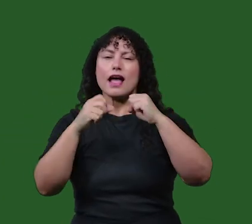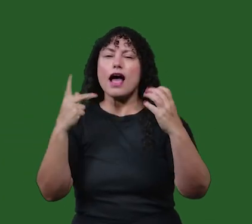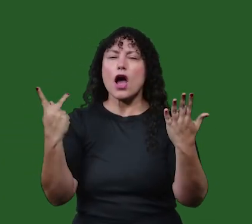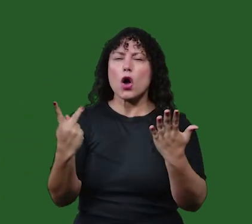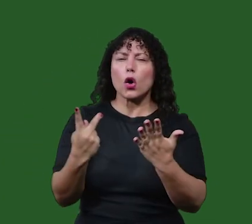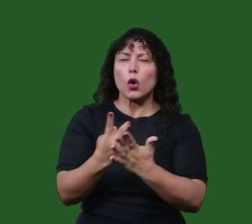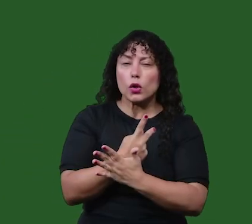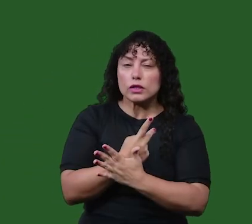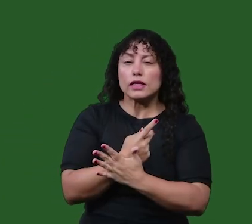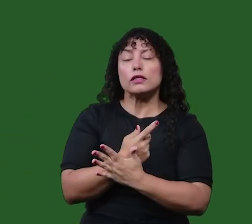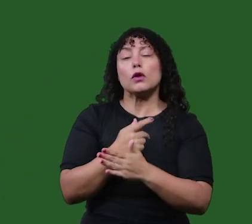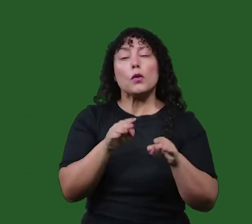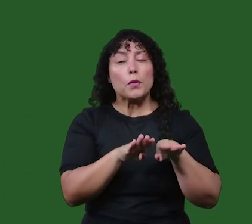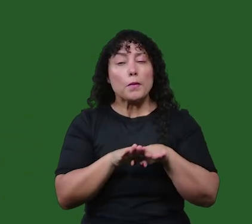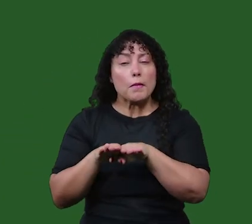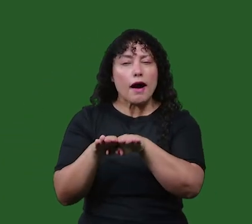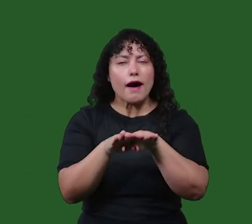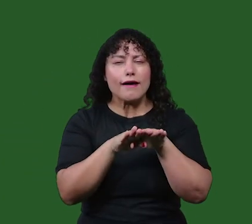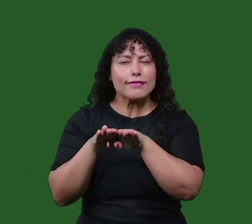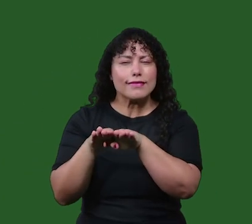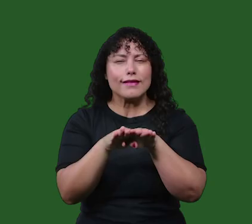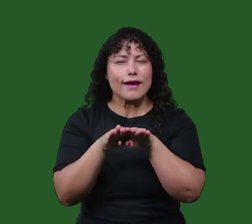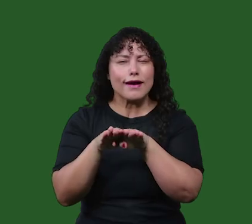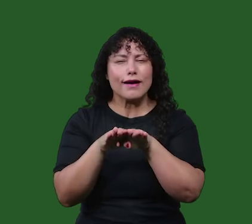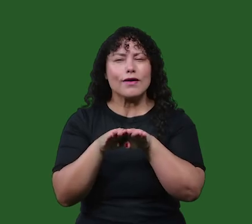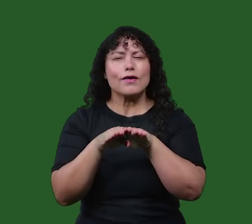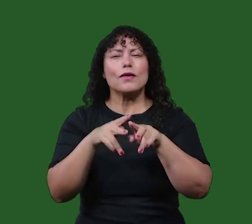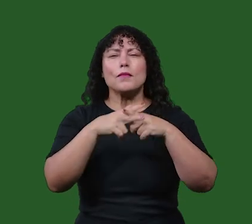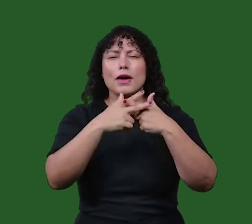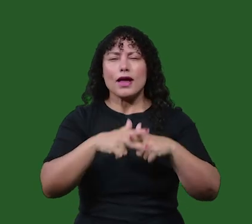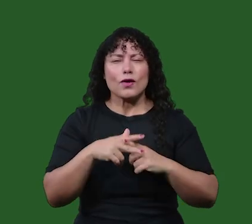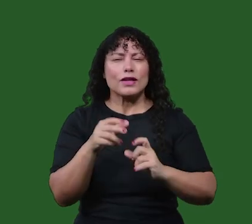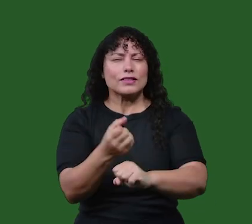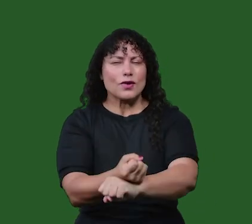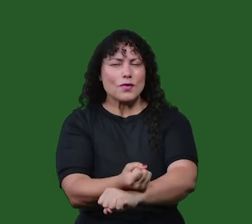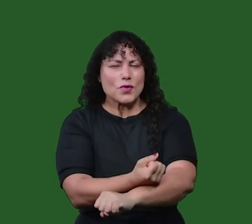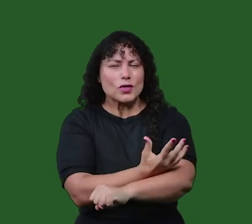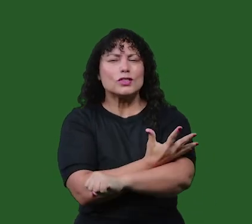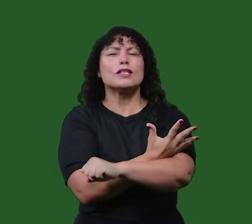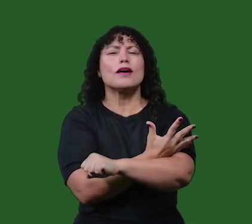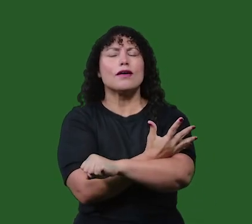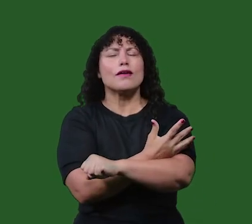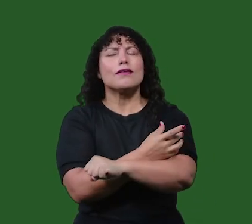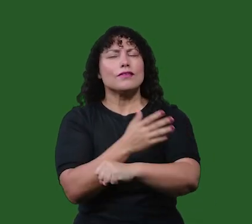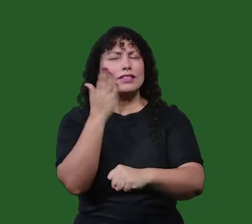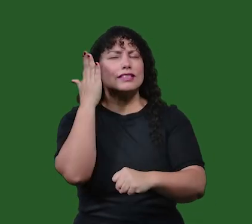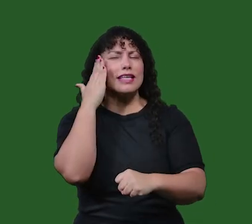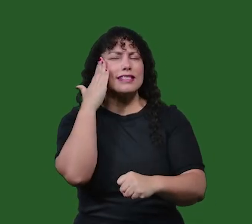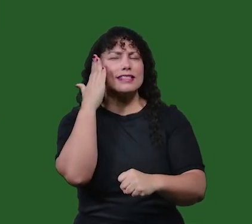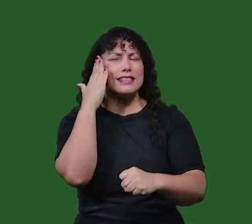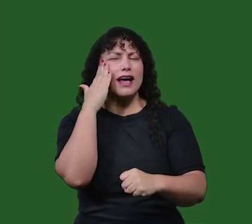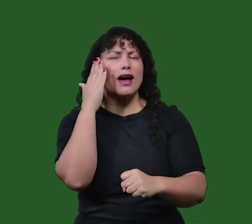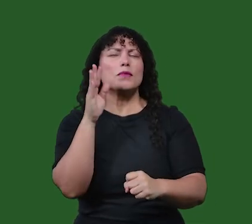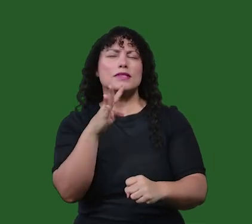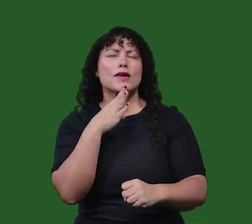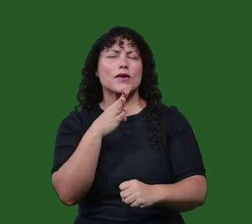aprendizado, ele acontece segundo um padrão e a regulação emocional, ela é